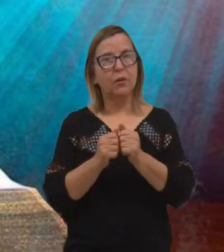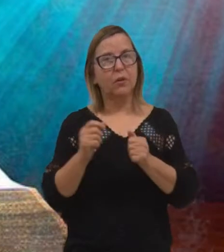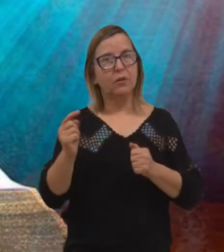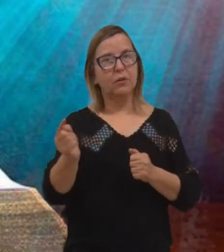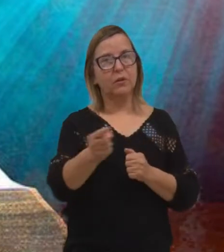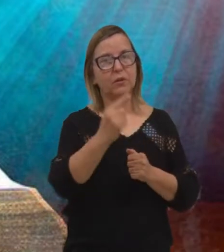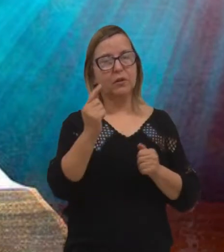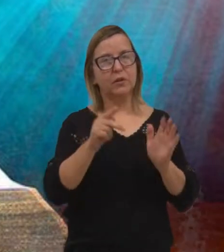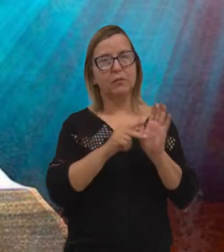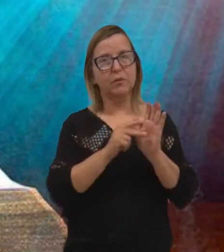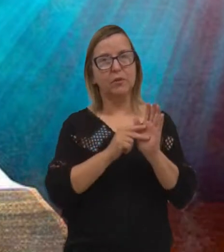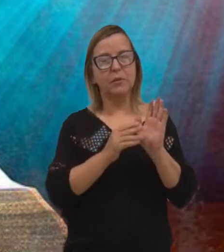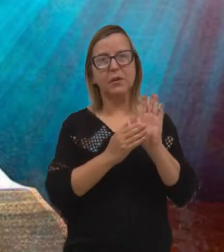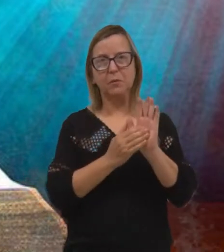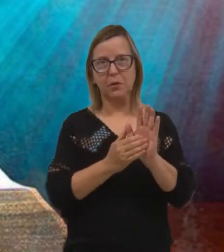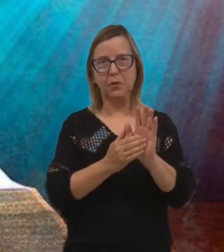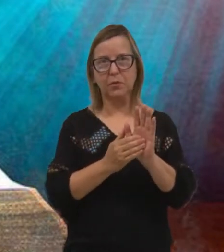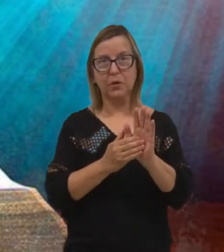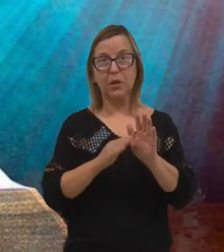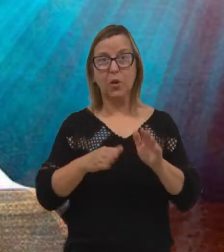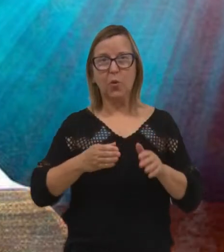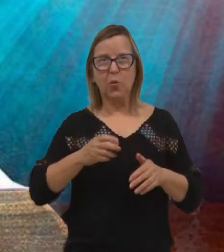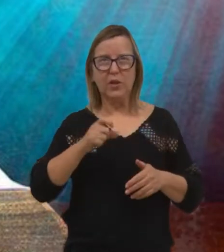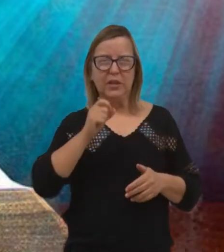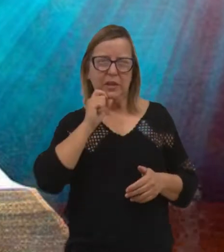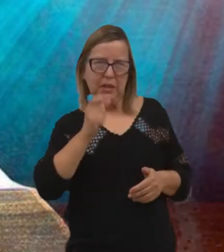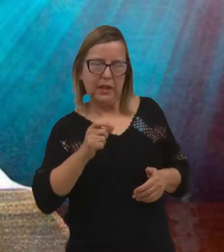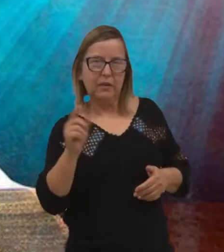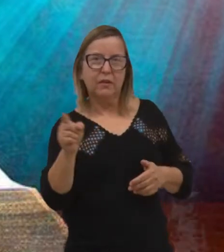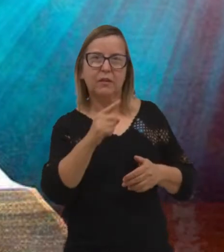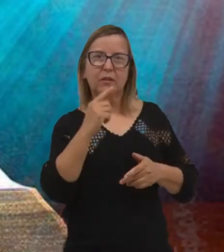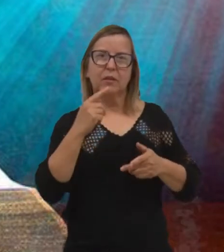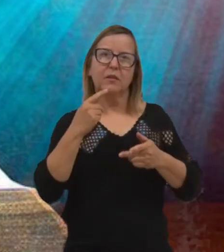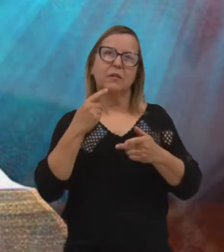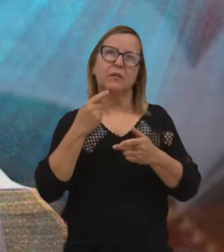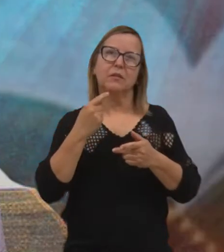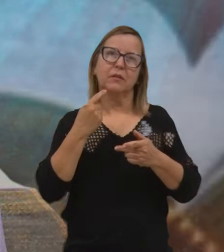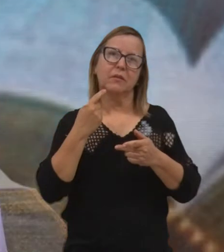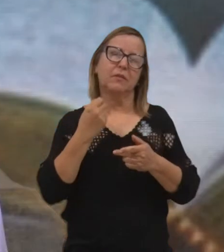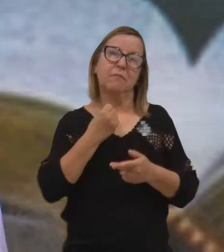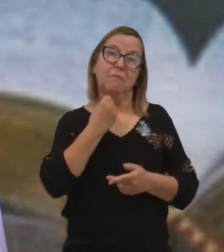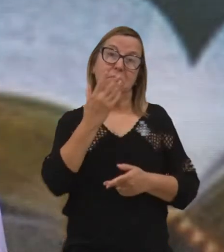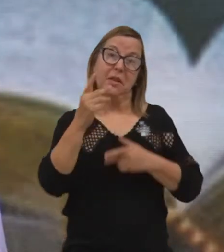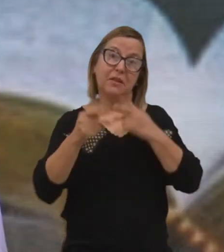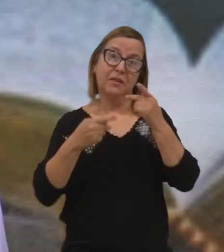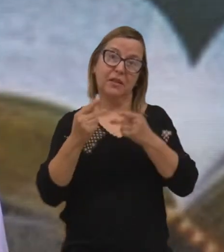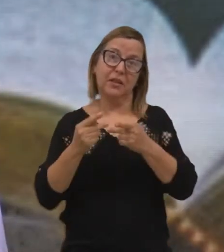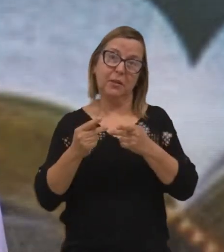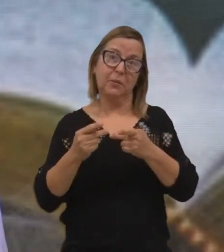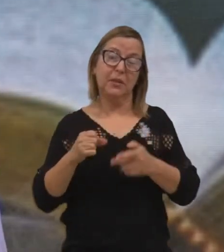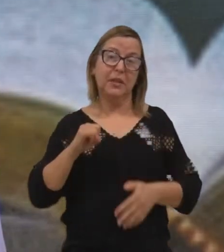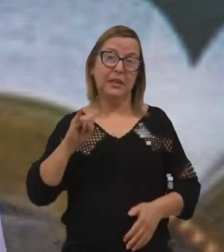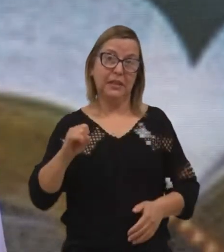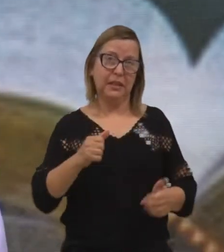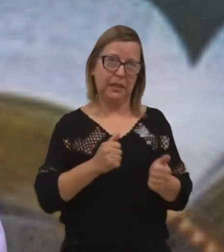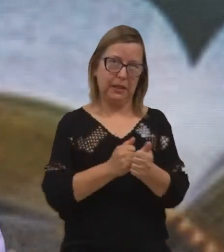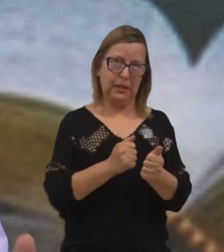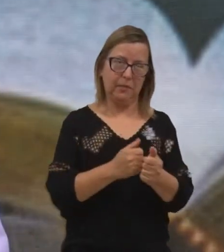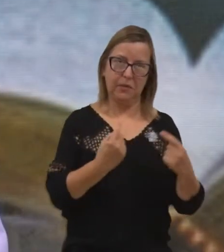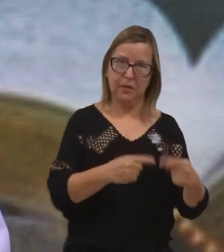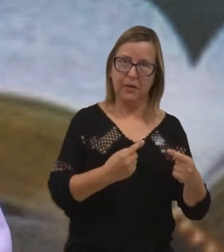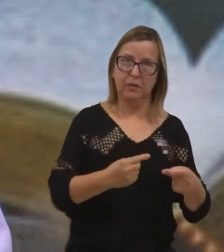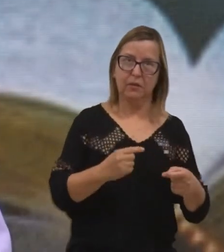somos injuriados, bendizemos. Quando perseguidos, suportamos. Isso. Ele está dizendo assim: olha,